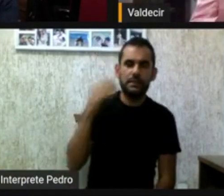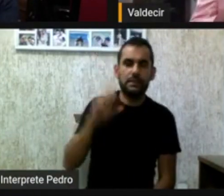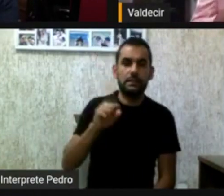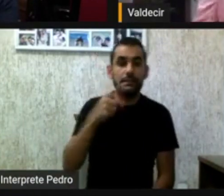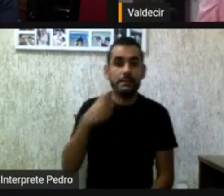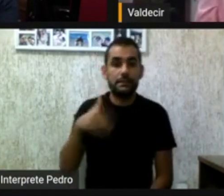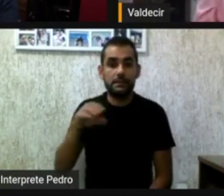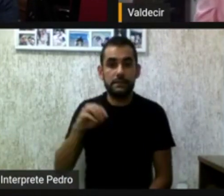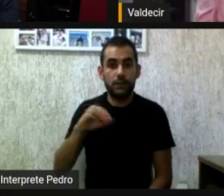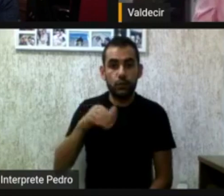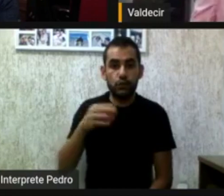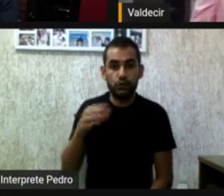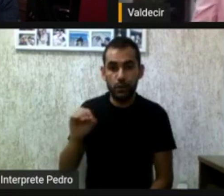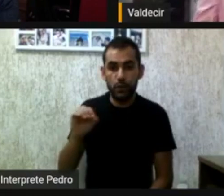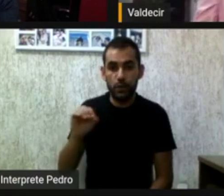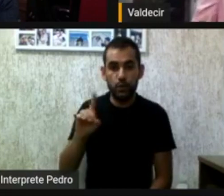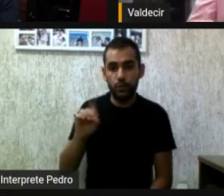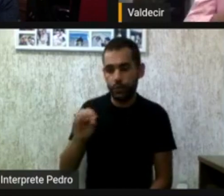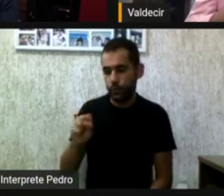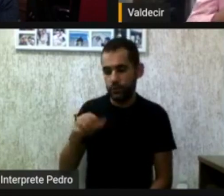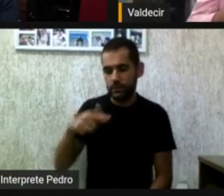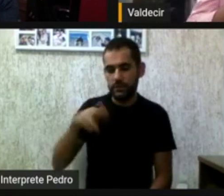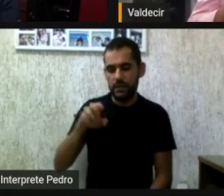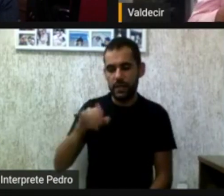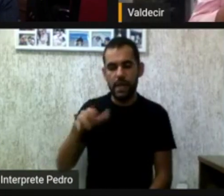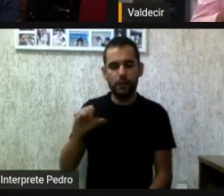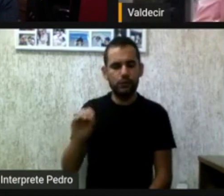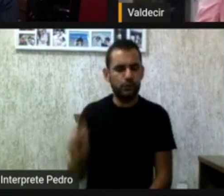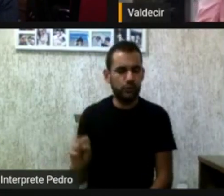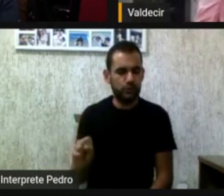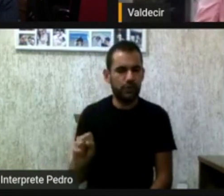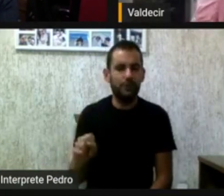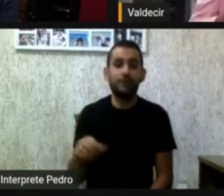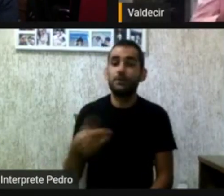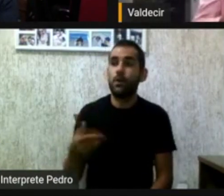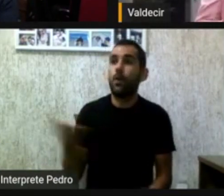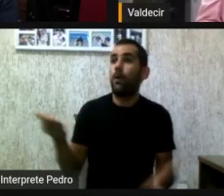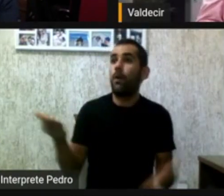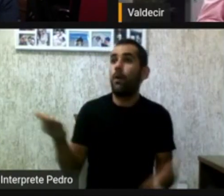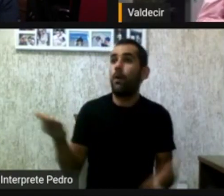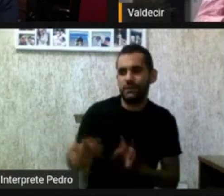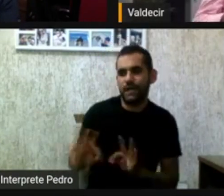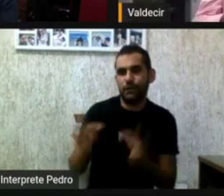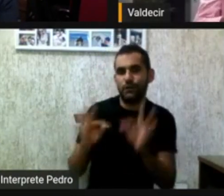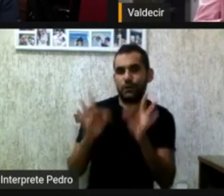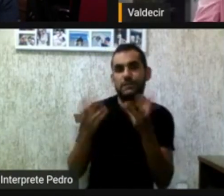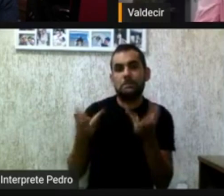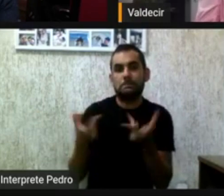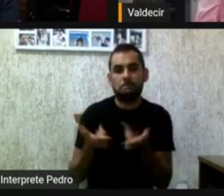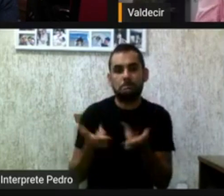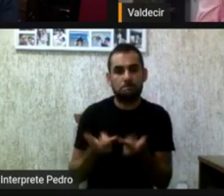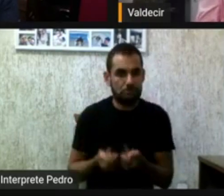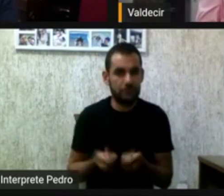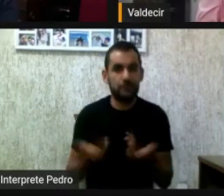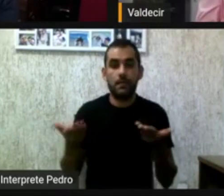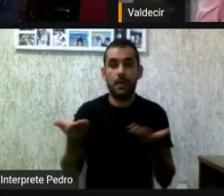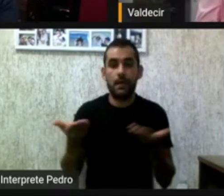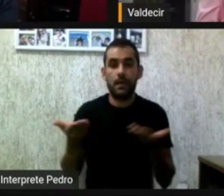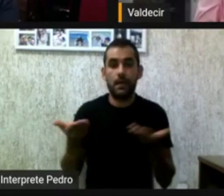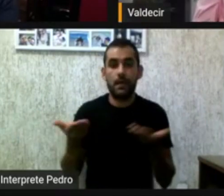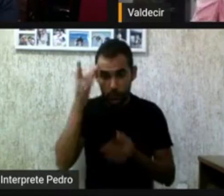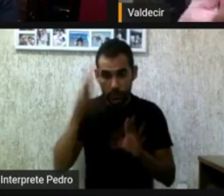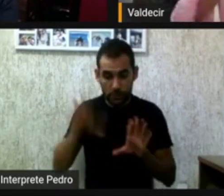Queijos, nós temos grandes laticínios e hoje é tudo tecnológico, tem tecnologias. O homem do campo hoje usa